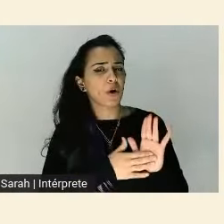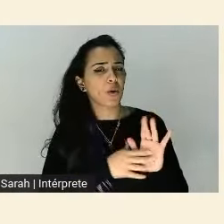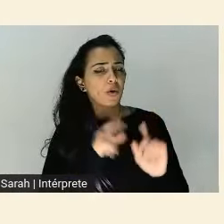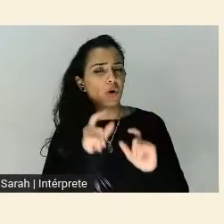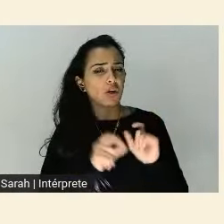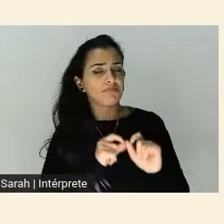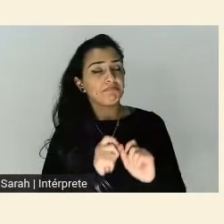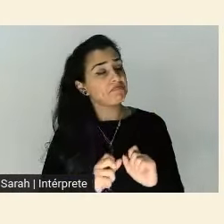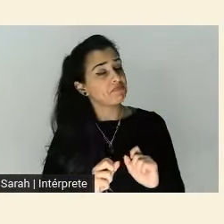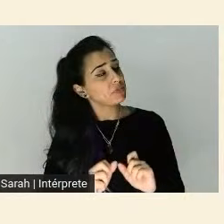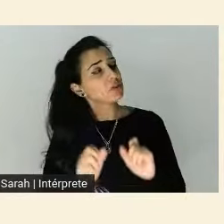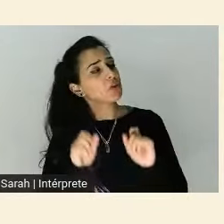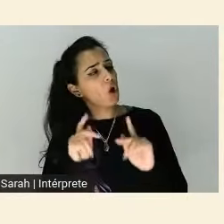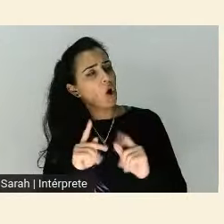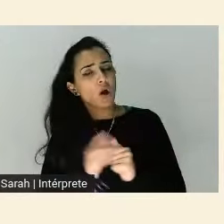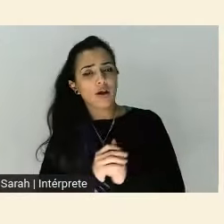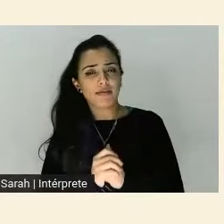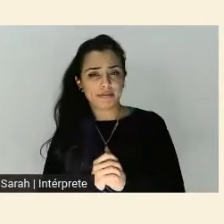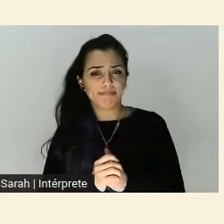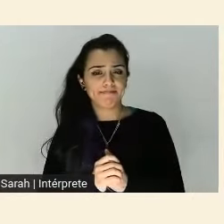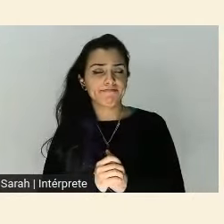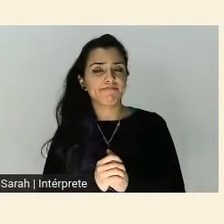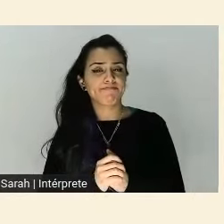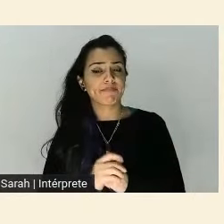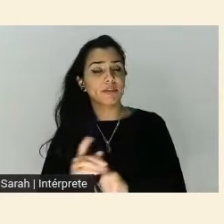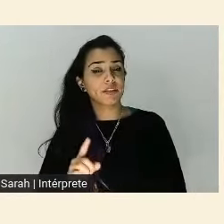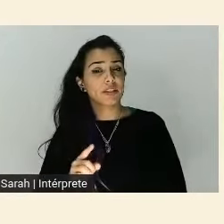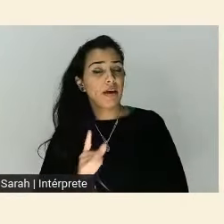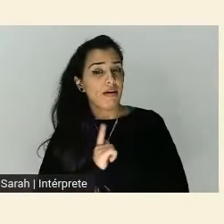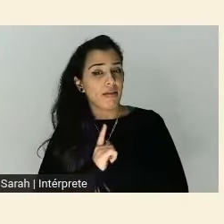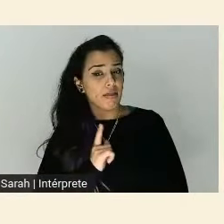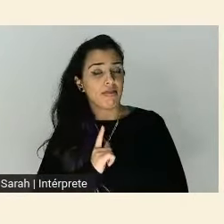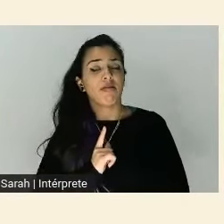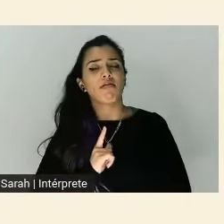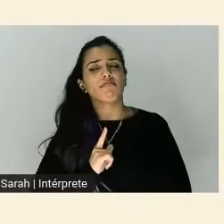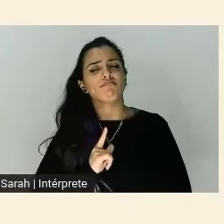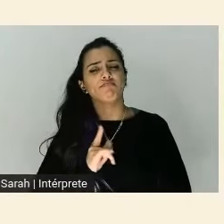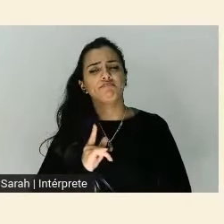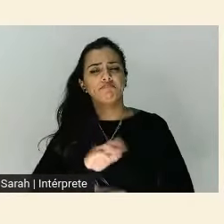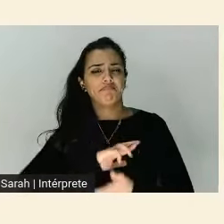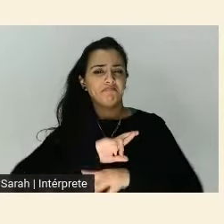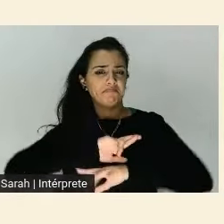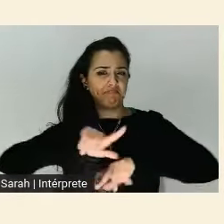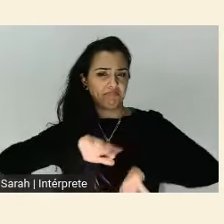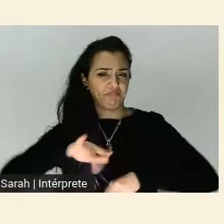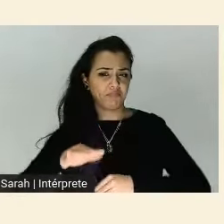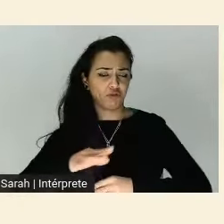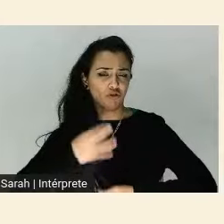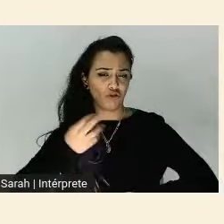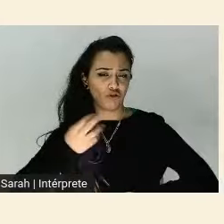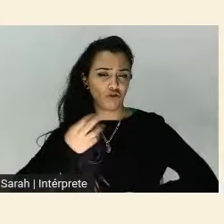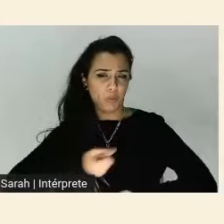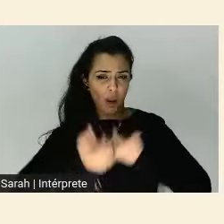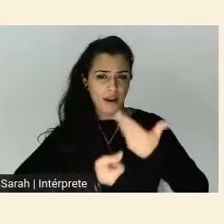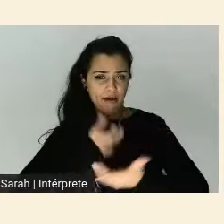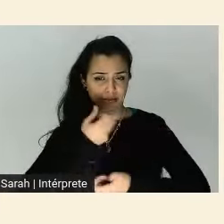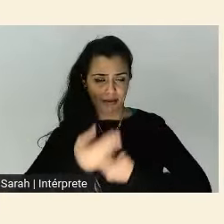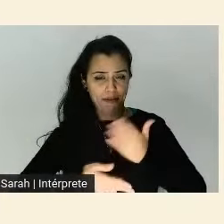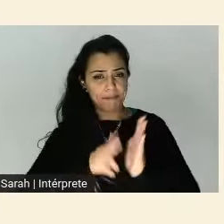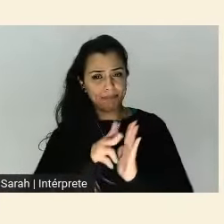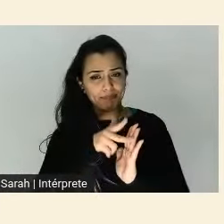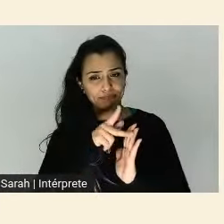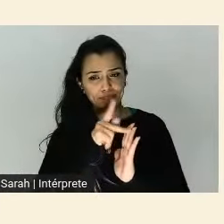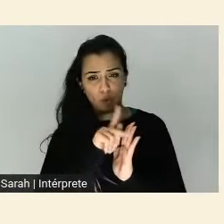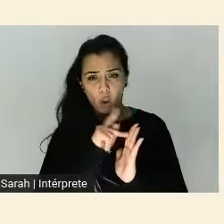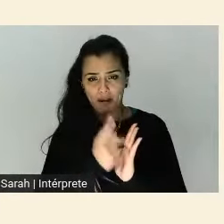tratemos de nós, mostremos que há uma pléiade de poetas. e o fecho do preâmbulo vinha no assado